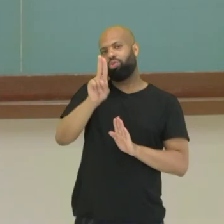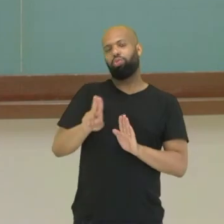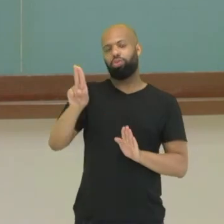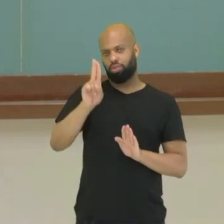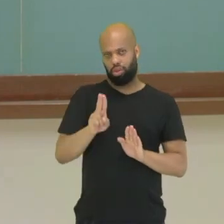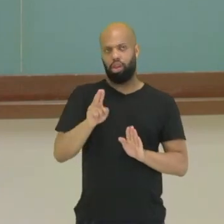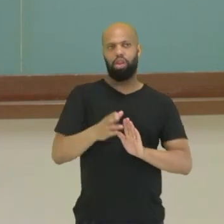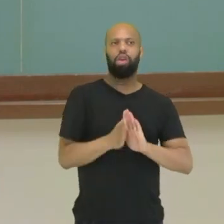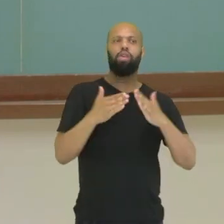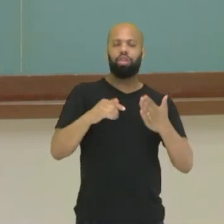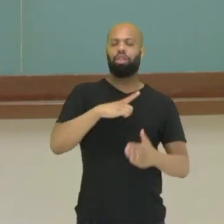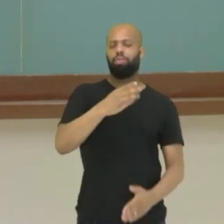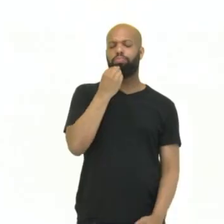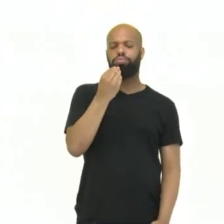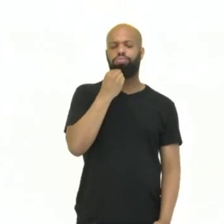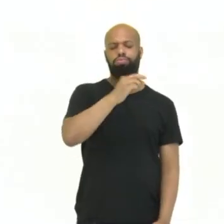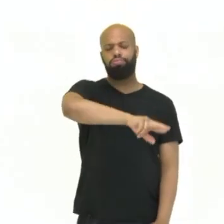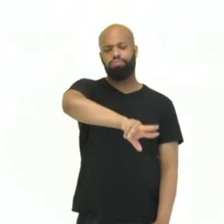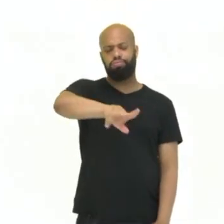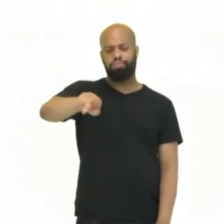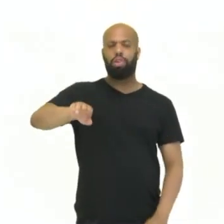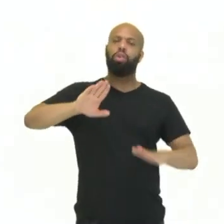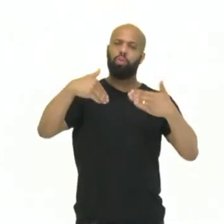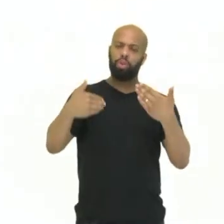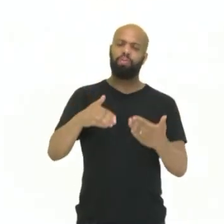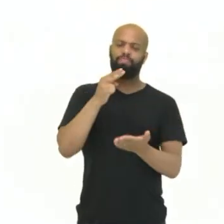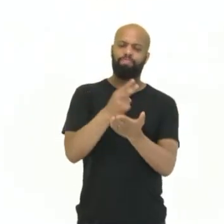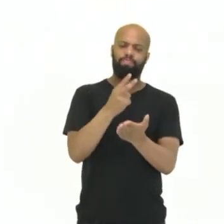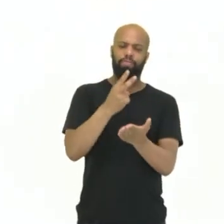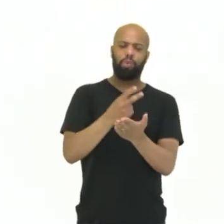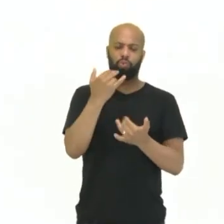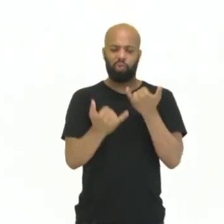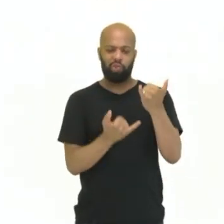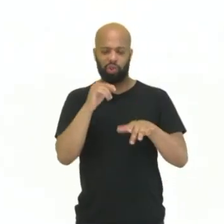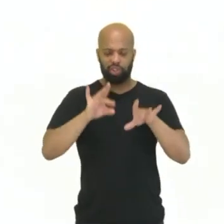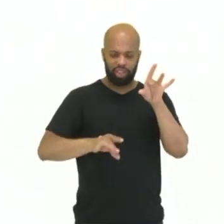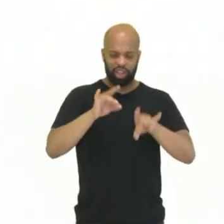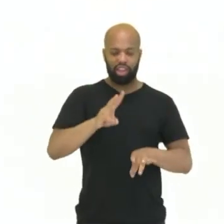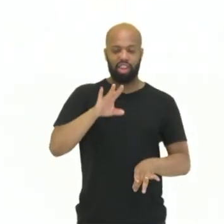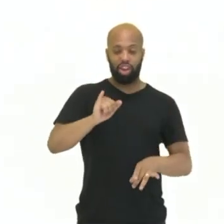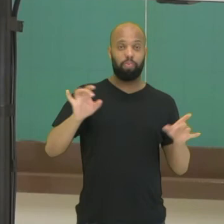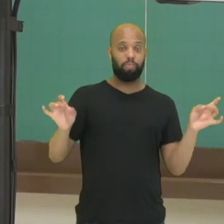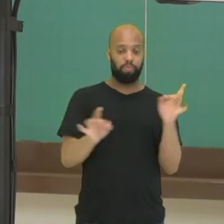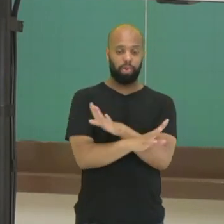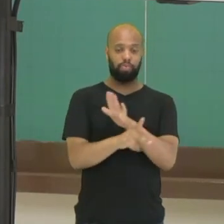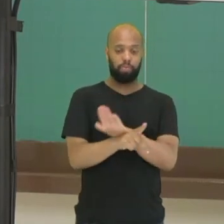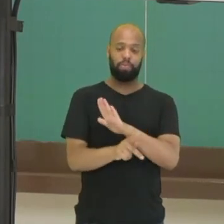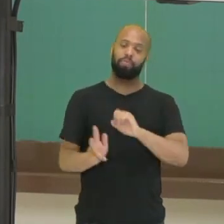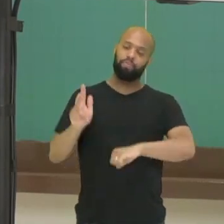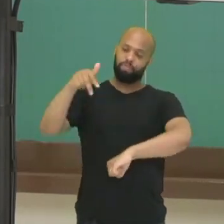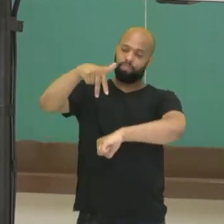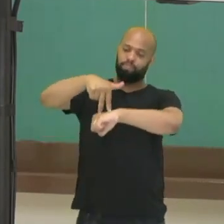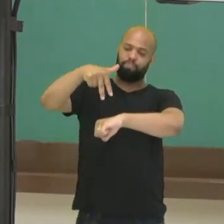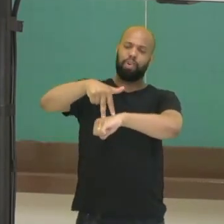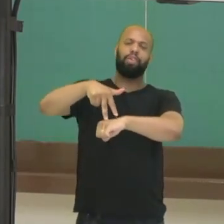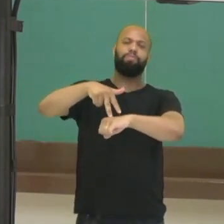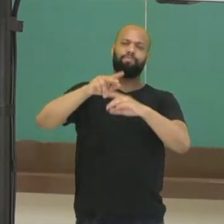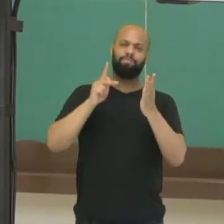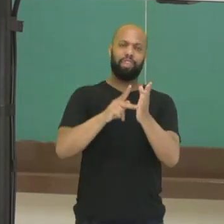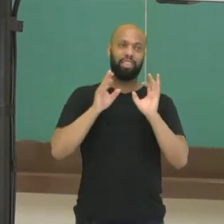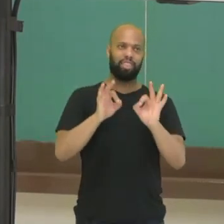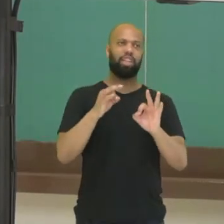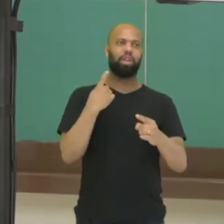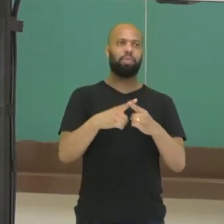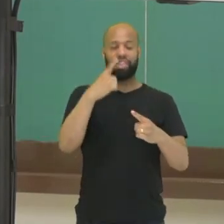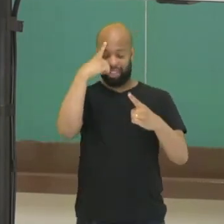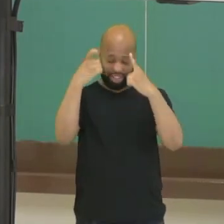bom? Então, as possibilidades são diversas e a cada jogo estará mais preparado para a cena teatral. Porque quanto mais eu improviso, mais preparada eu tô, né?